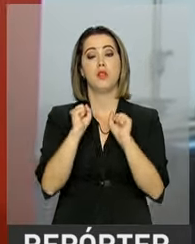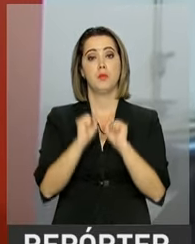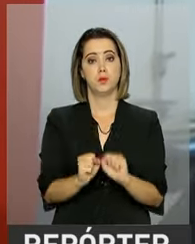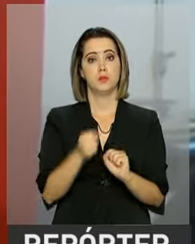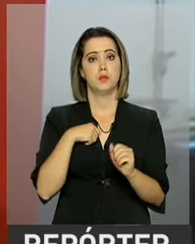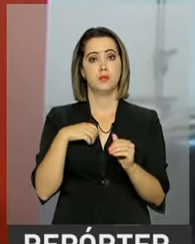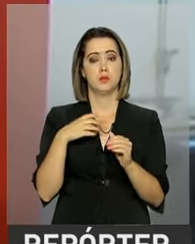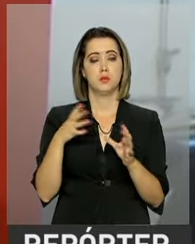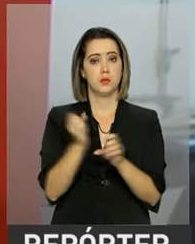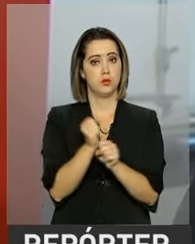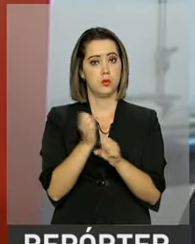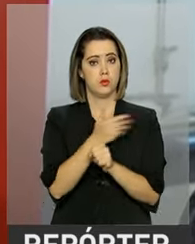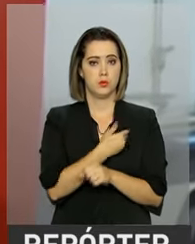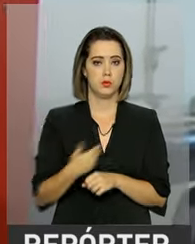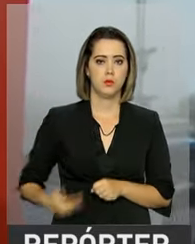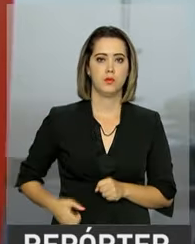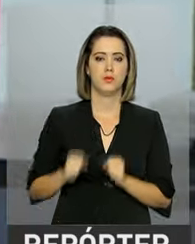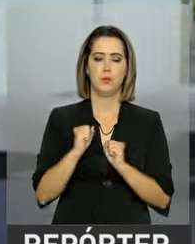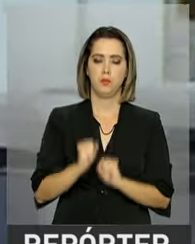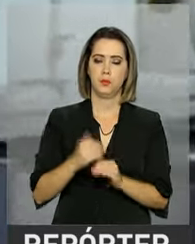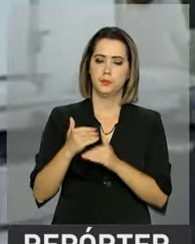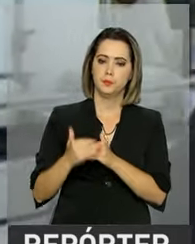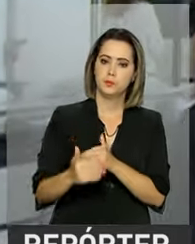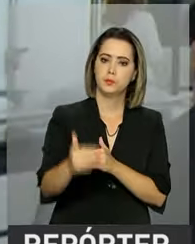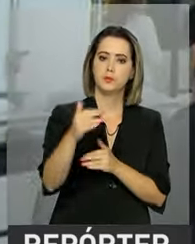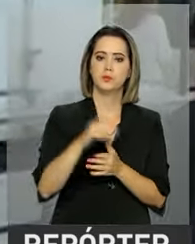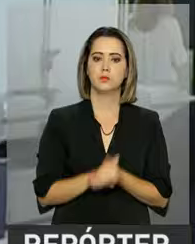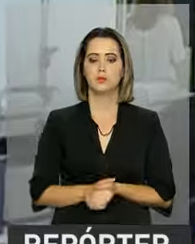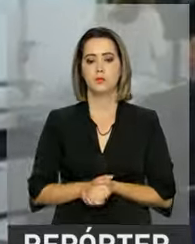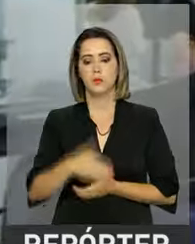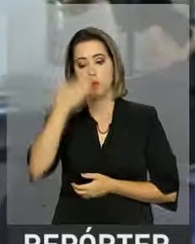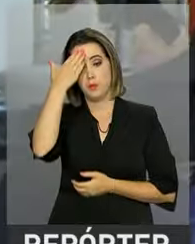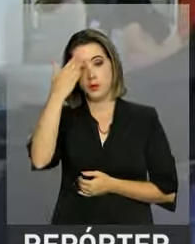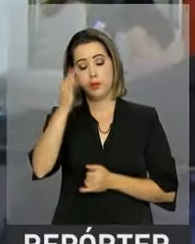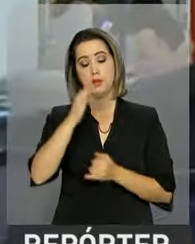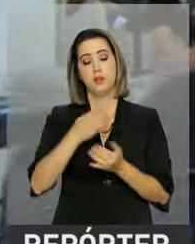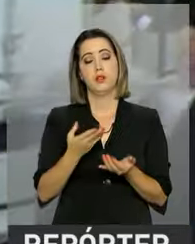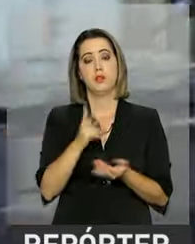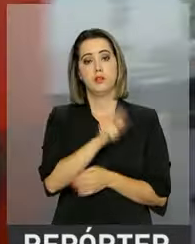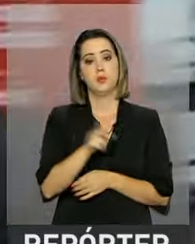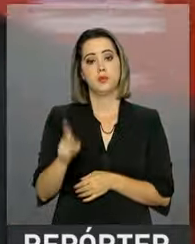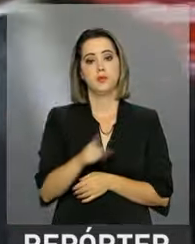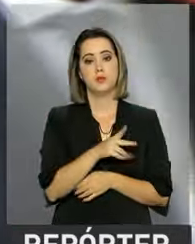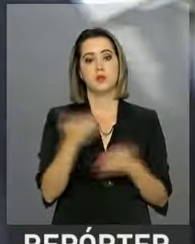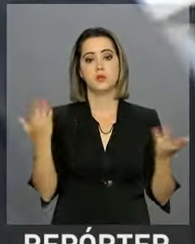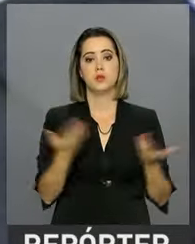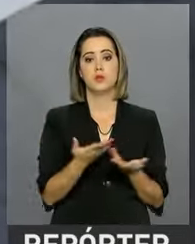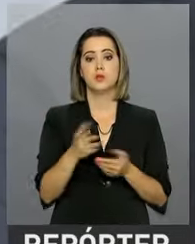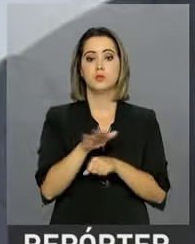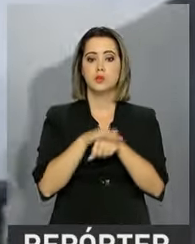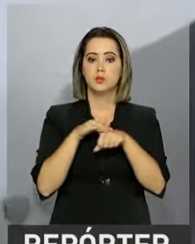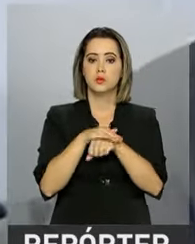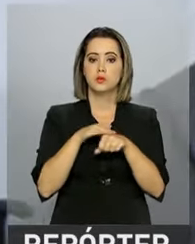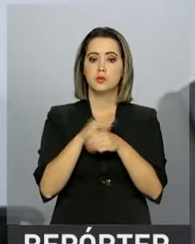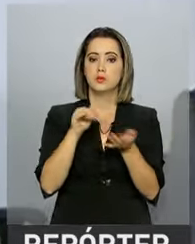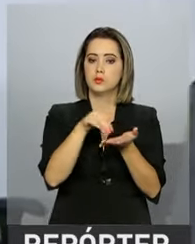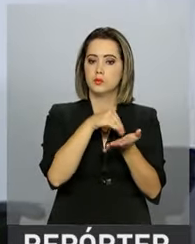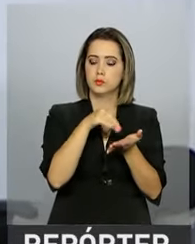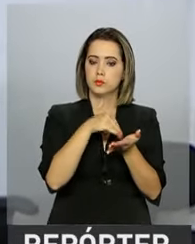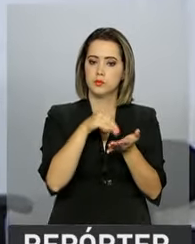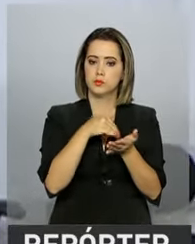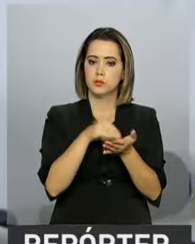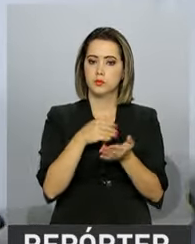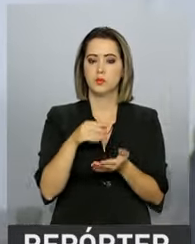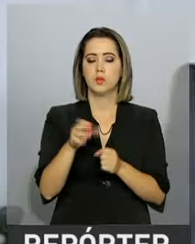sejam sustentáveis nos anos à frente Obrigado professor Marcos Lisboa que é professor do Insper agora vou conversar com Mansueto Almeida que é secretário de